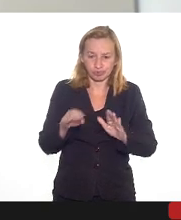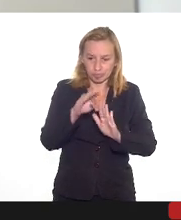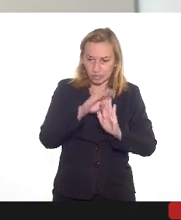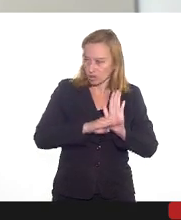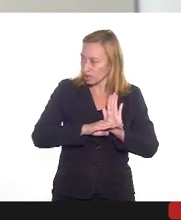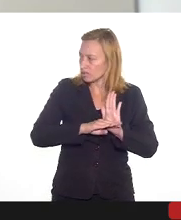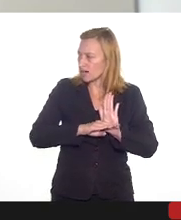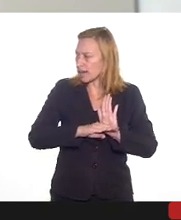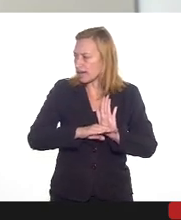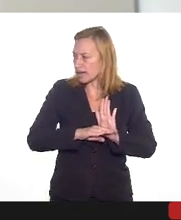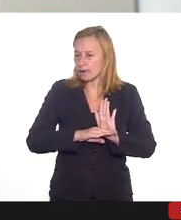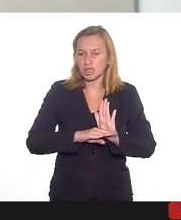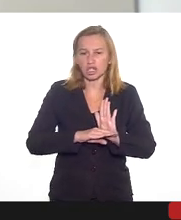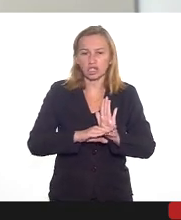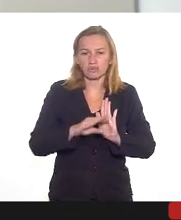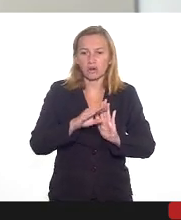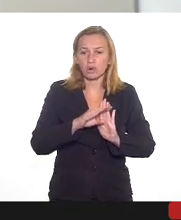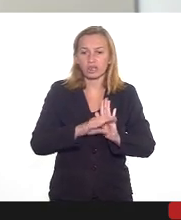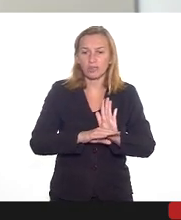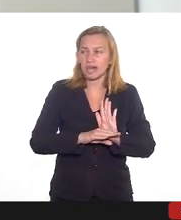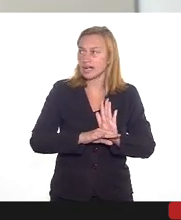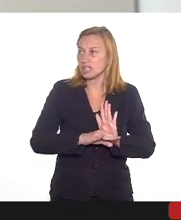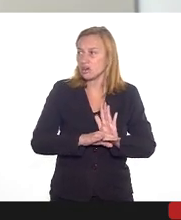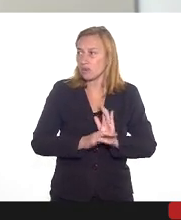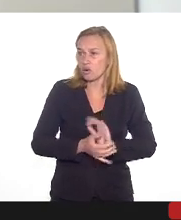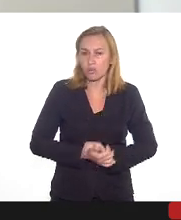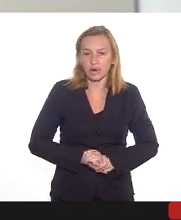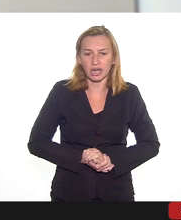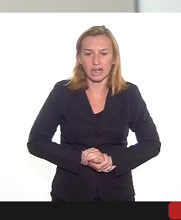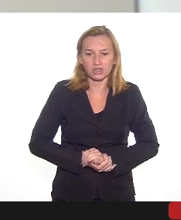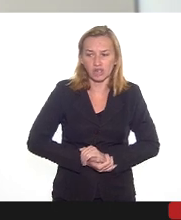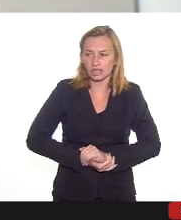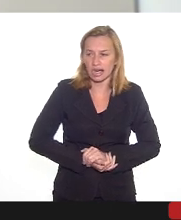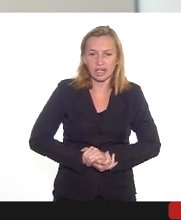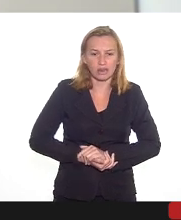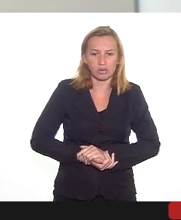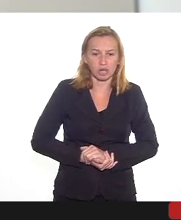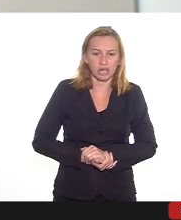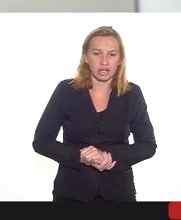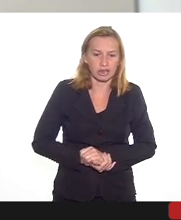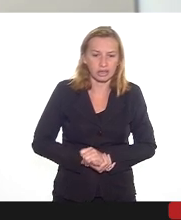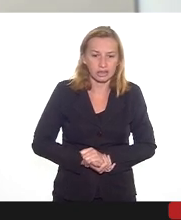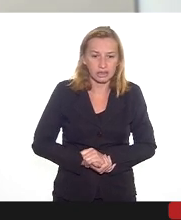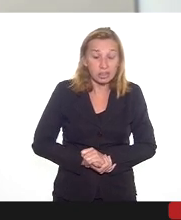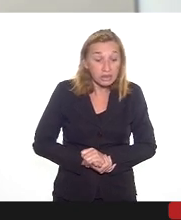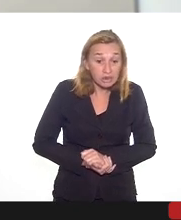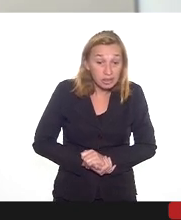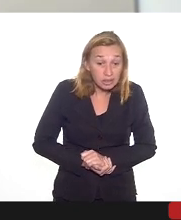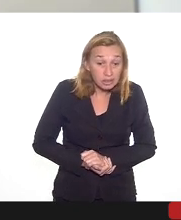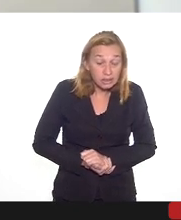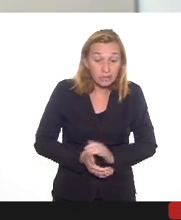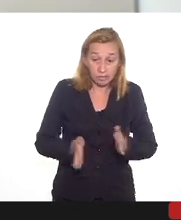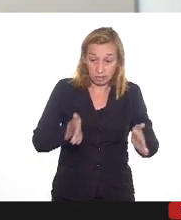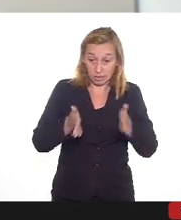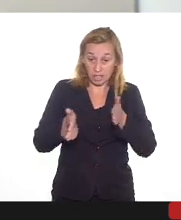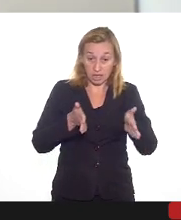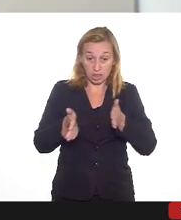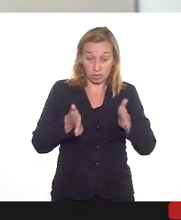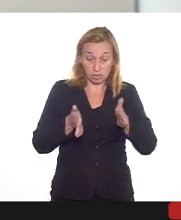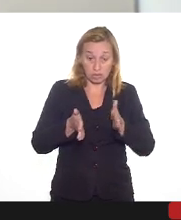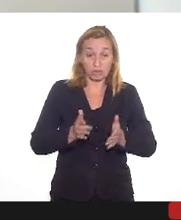tem que enfrentar. Porque se o novo regime vai nos impor, né, um período de